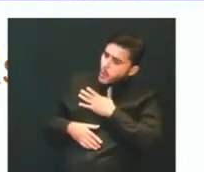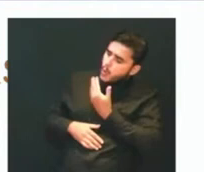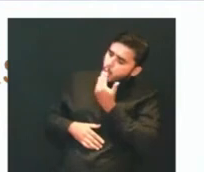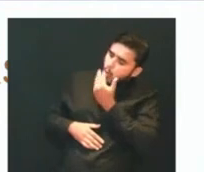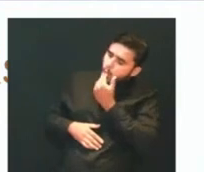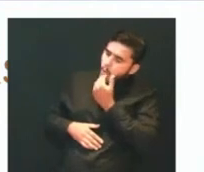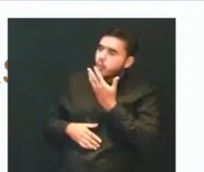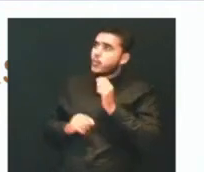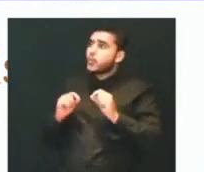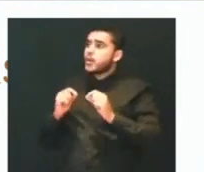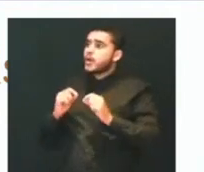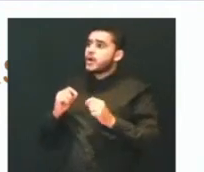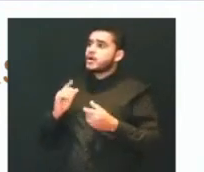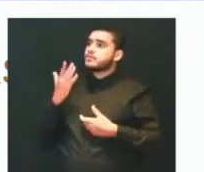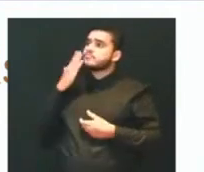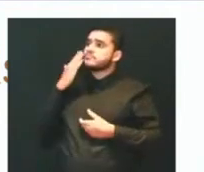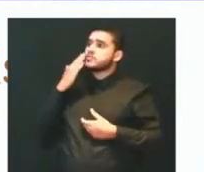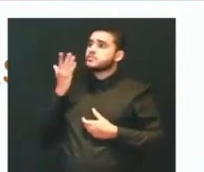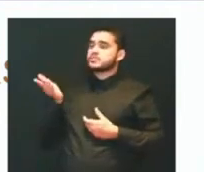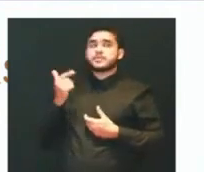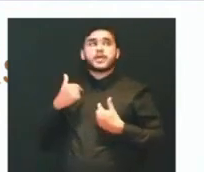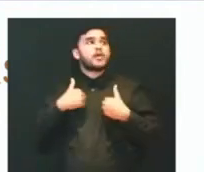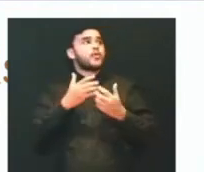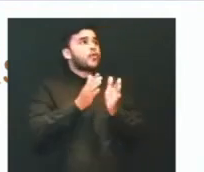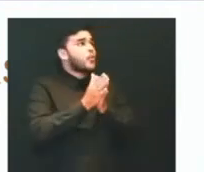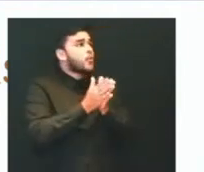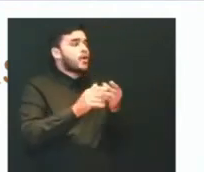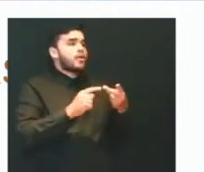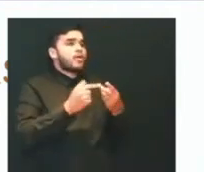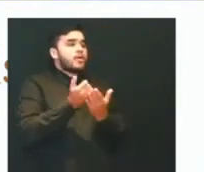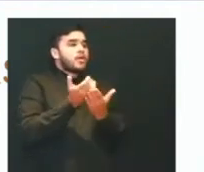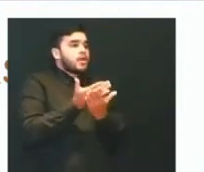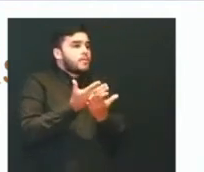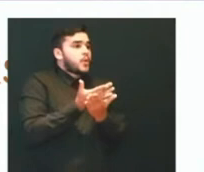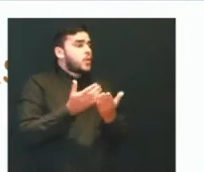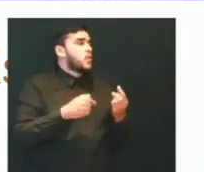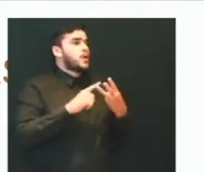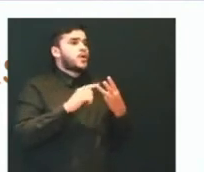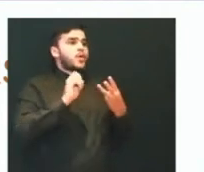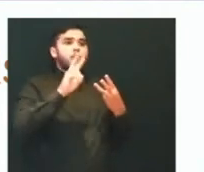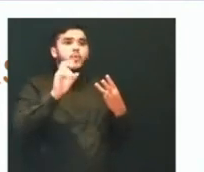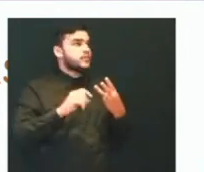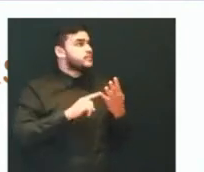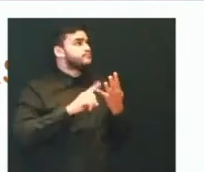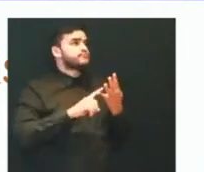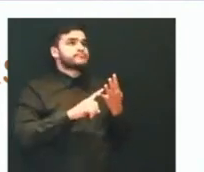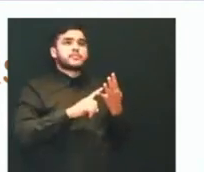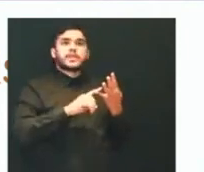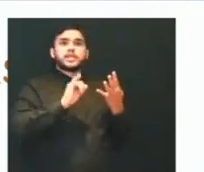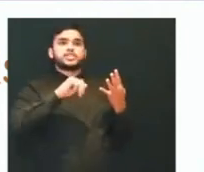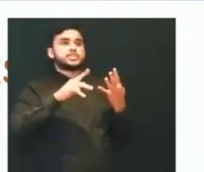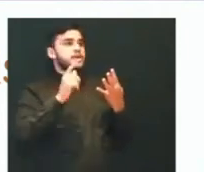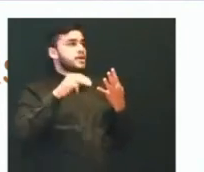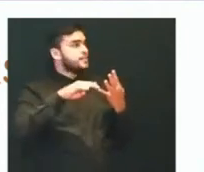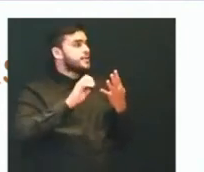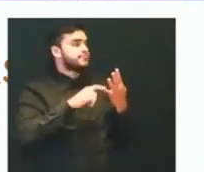gosta de jantar? E o paciente falou, eu gosto de cuscuz, eu gosto de tapioca, eu gosto de ovo, eu gosto de inhame,